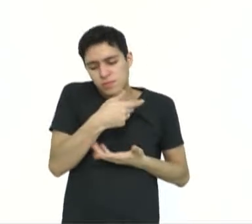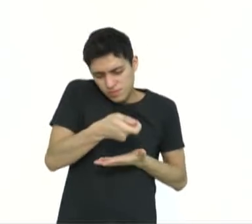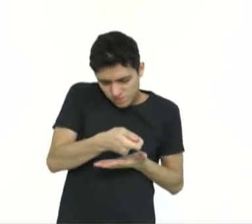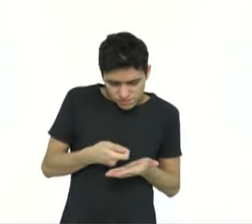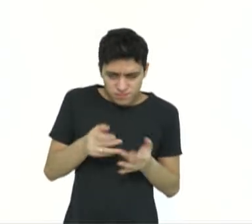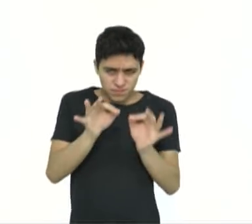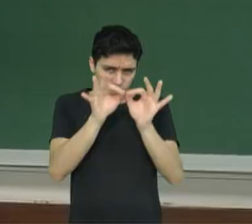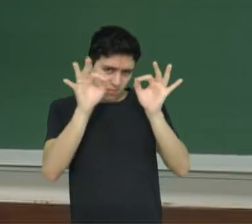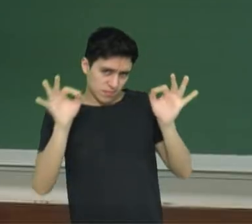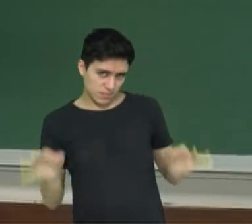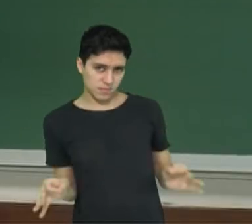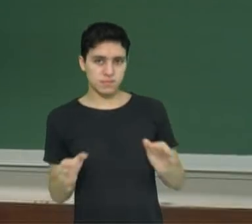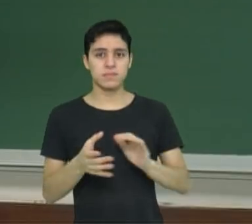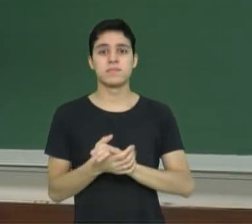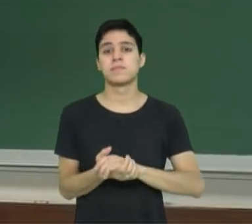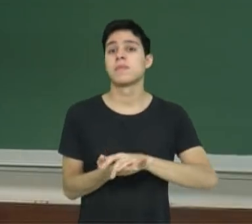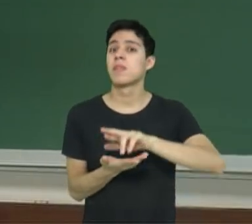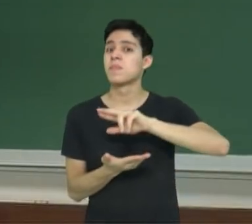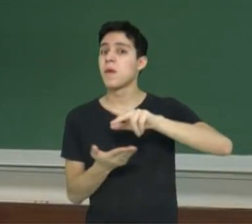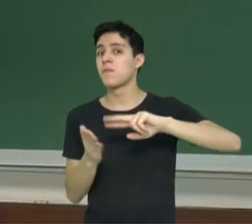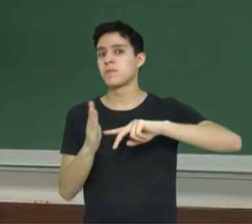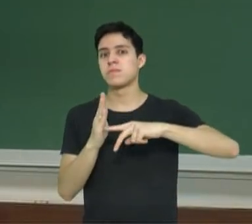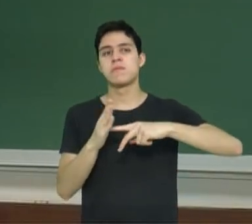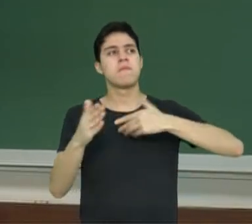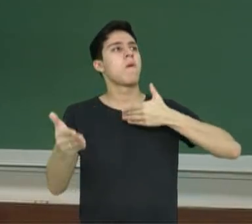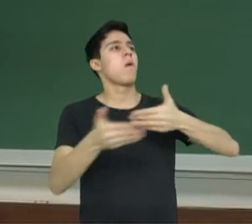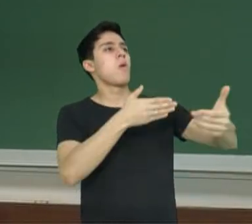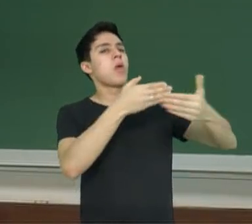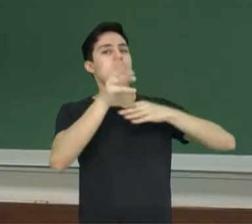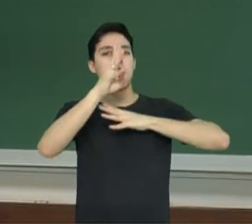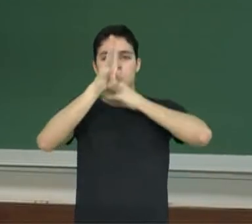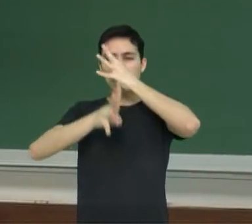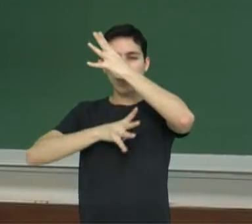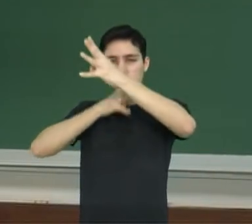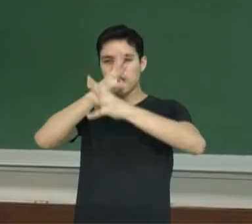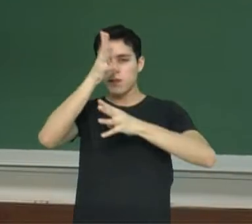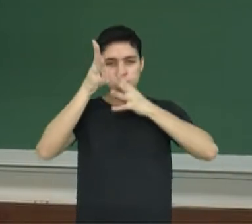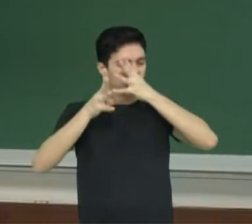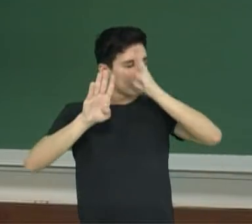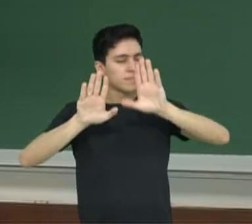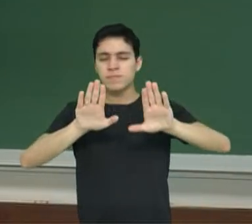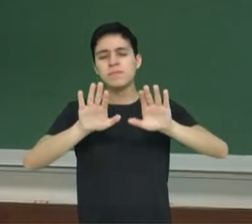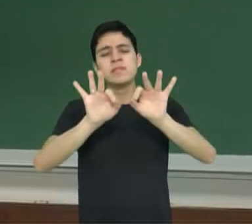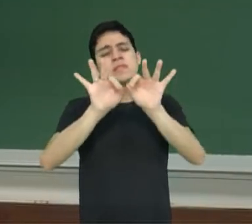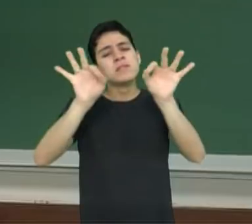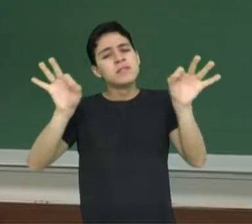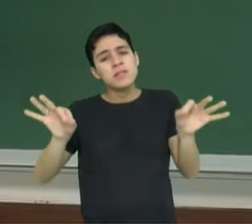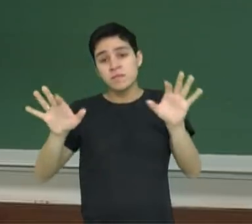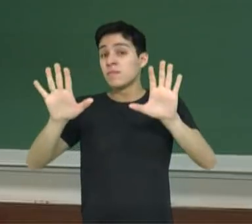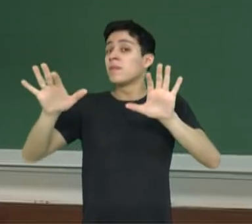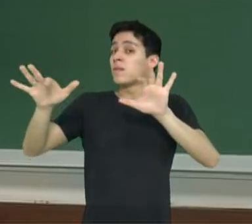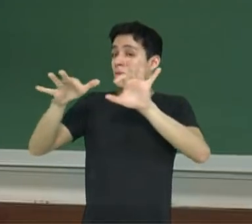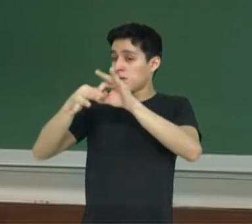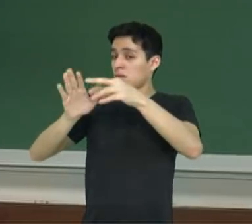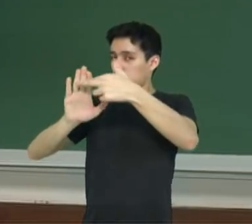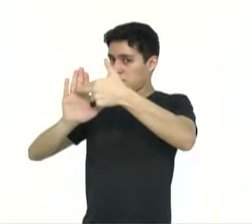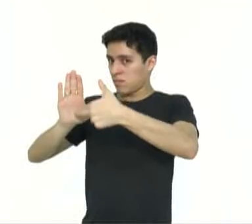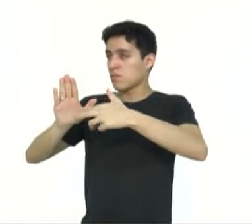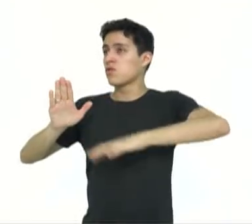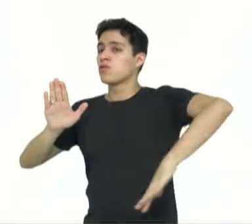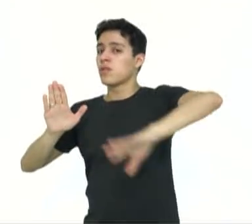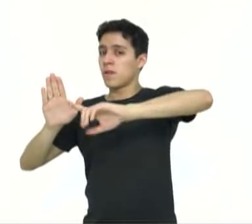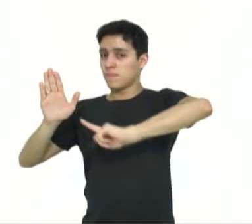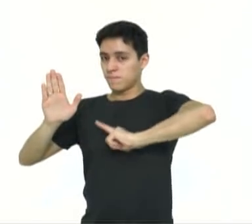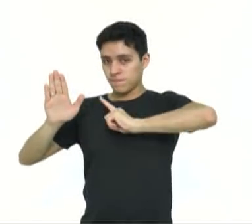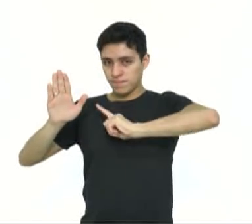falo de linguagem simples, não é qualquer linguagem, é uma linguagem simples, mas de acordo com a normativa.